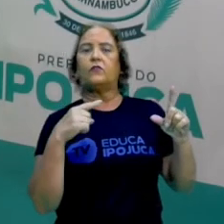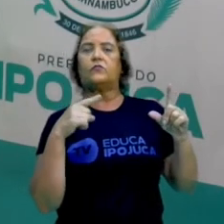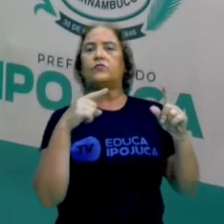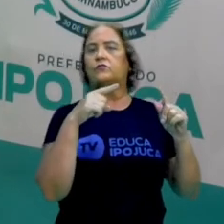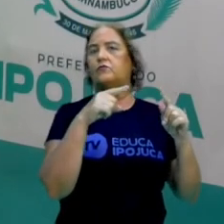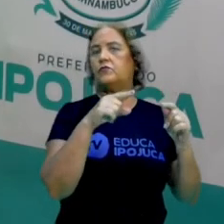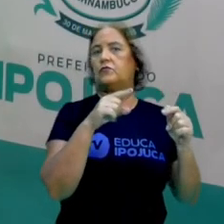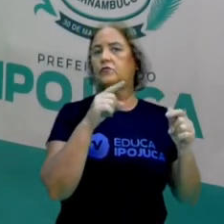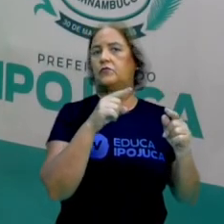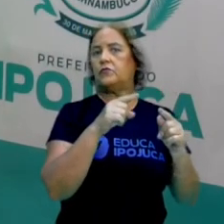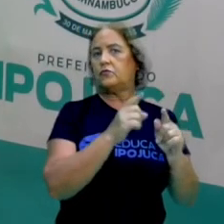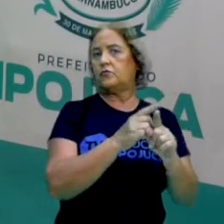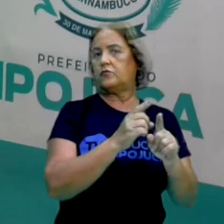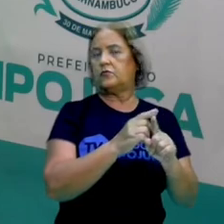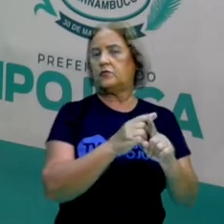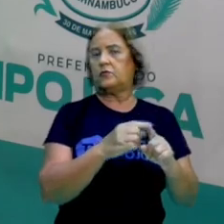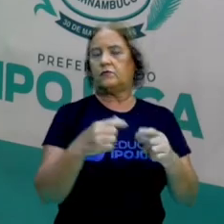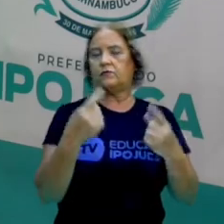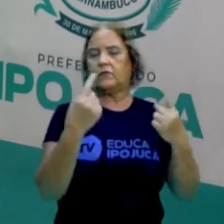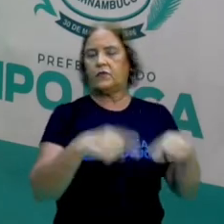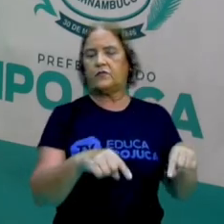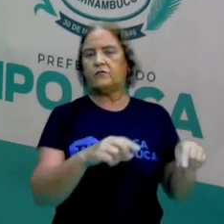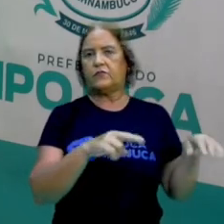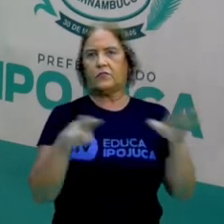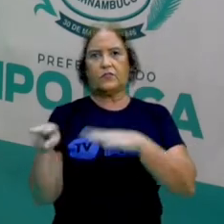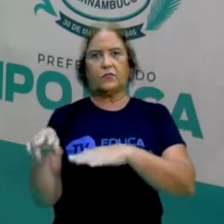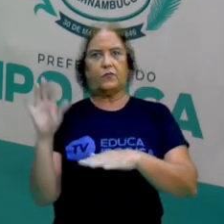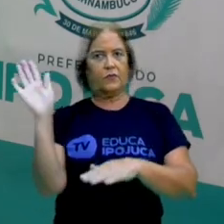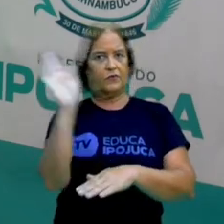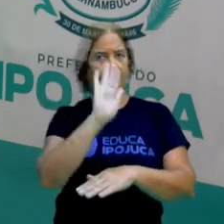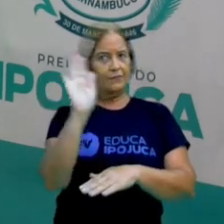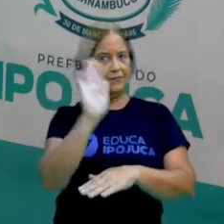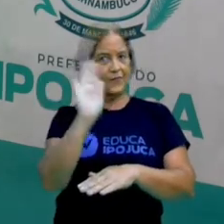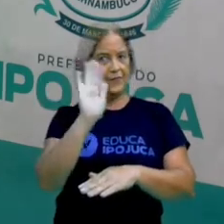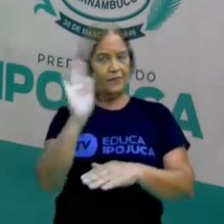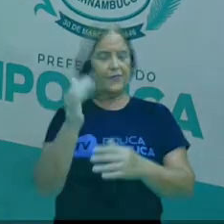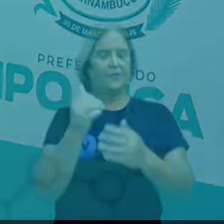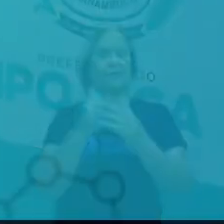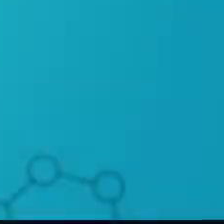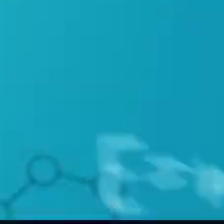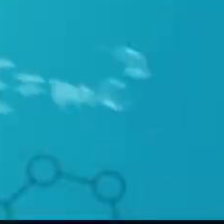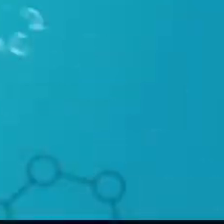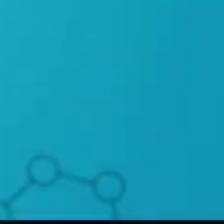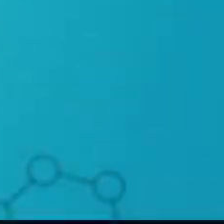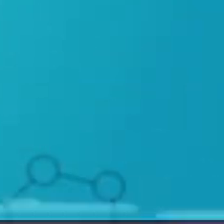para o nosso desafio da semana. Bye bye, students! Até a próxima!